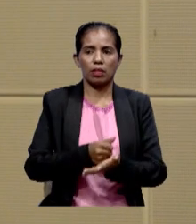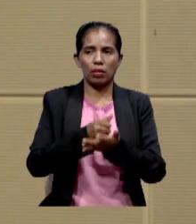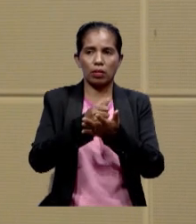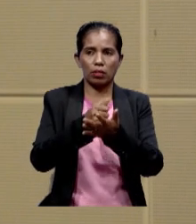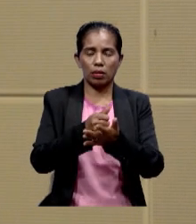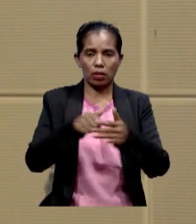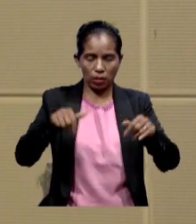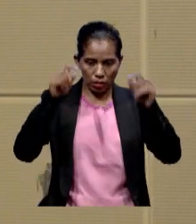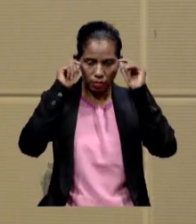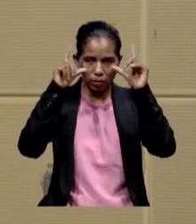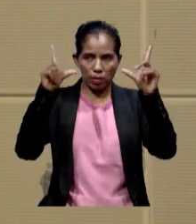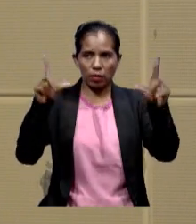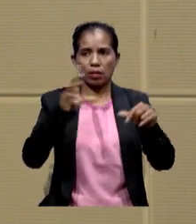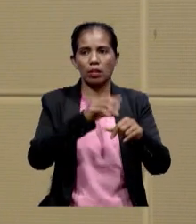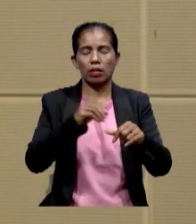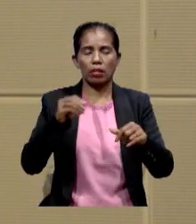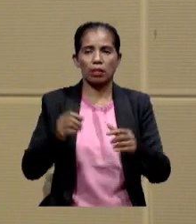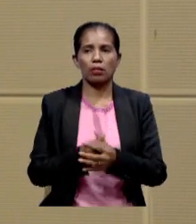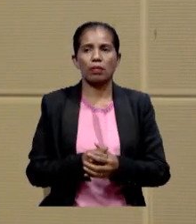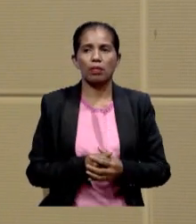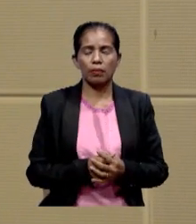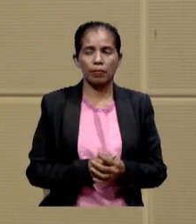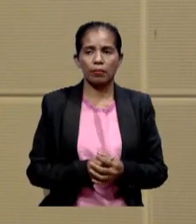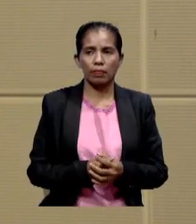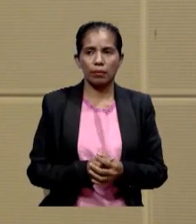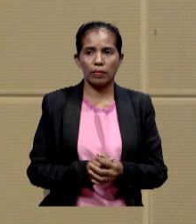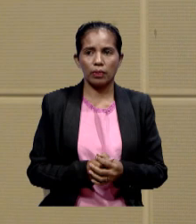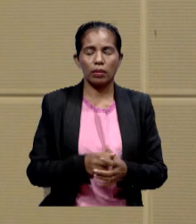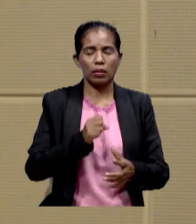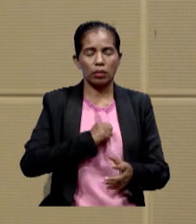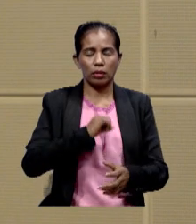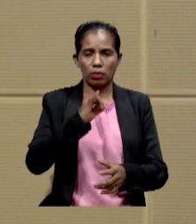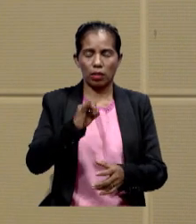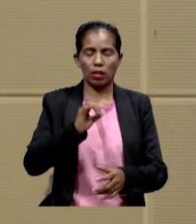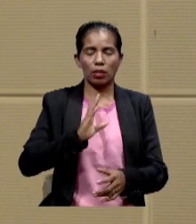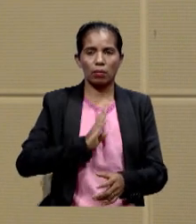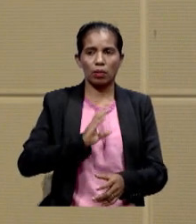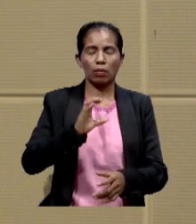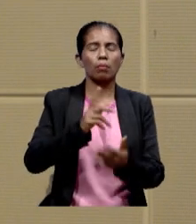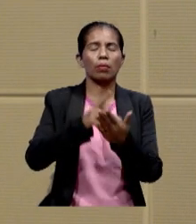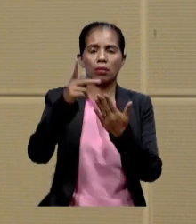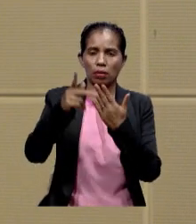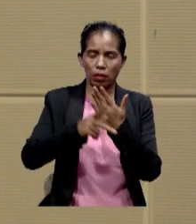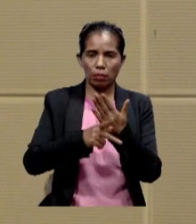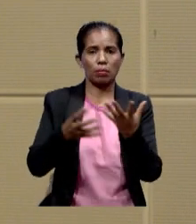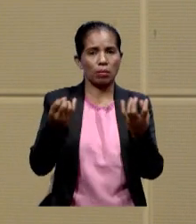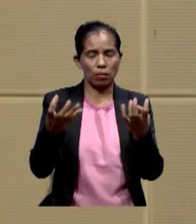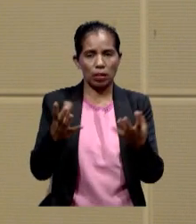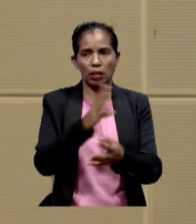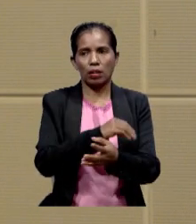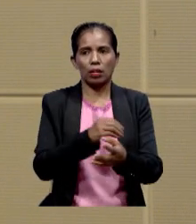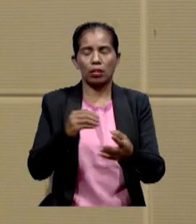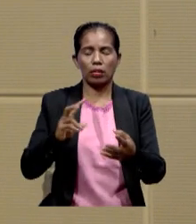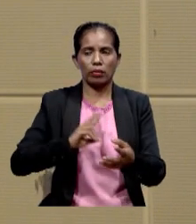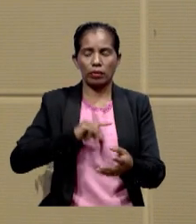de Timor-Leste, como Bahia, Suai, Programa Novo em Suai,